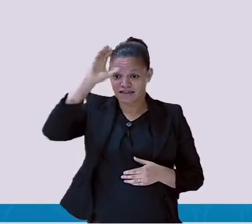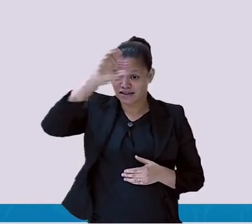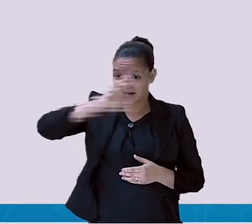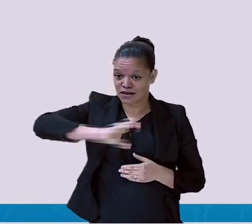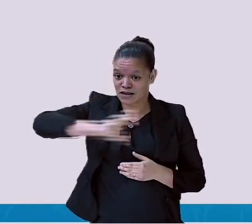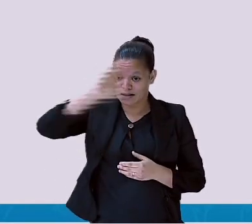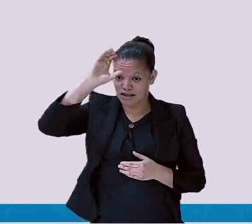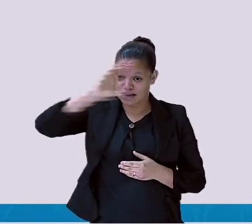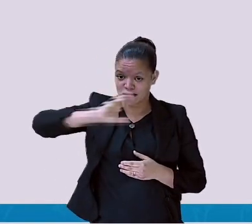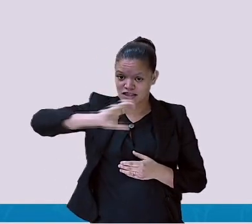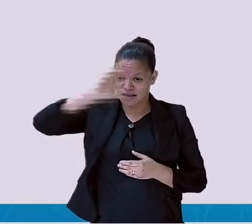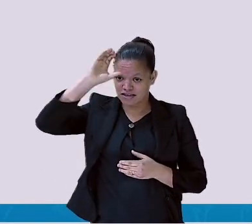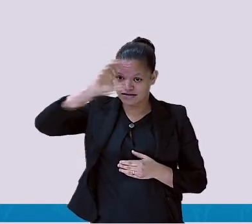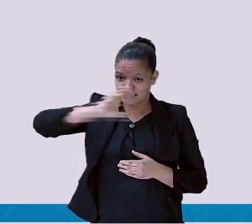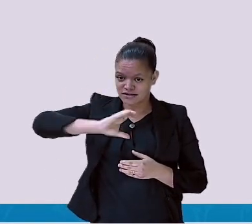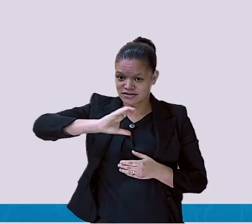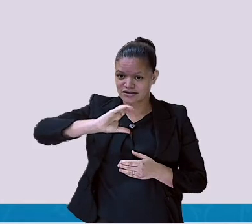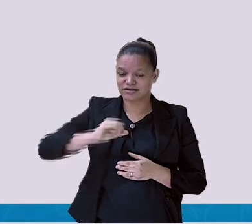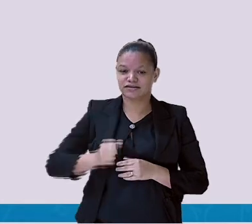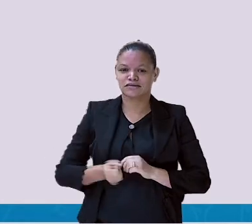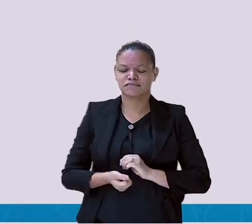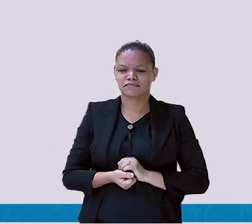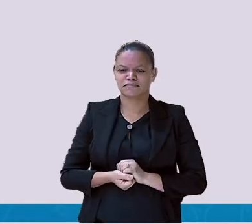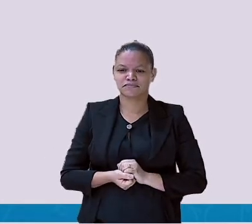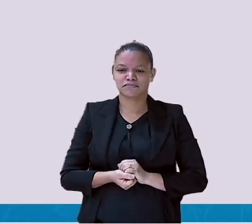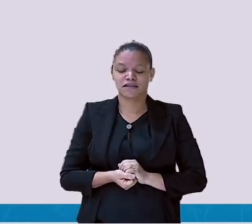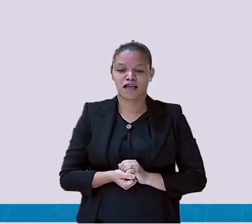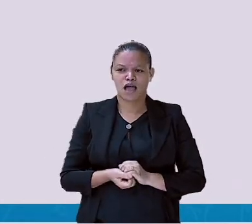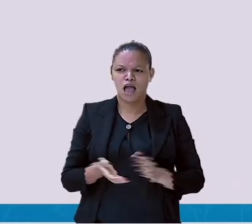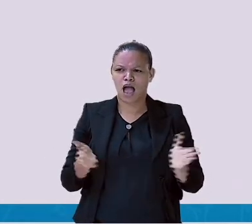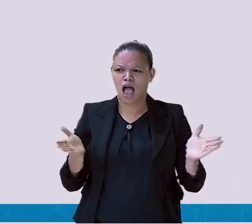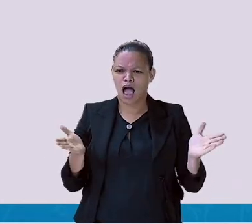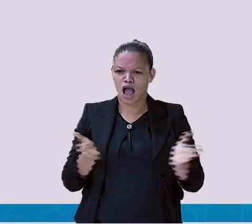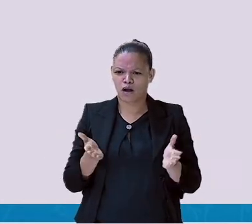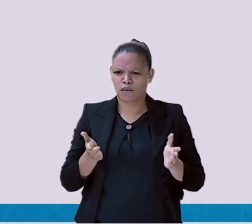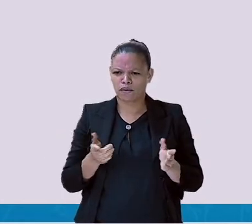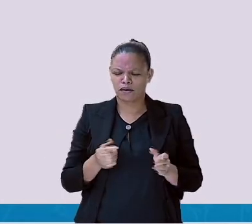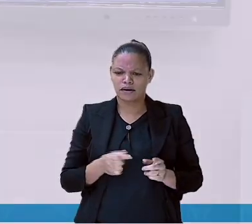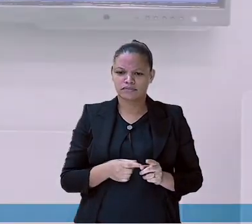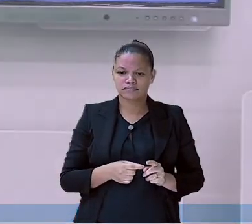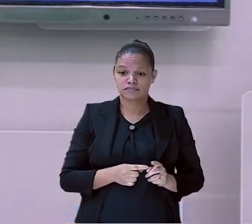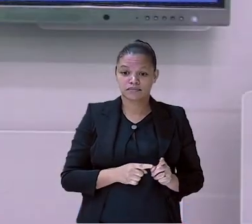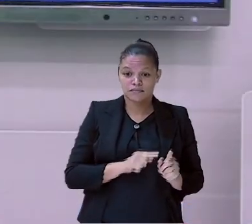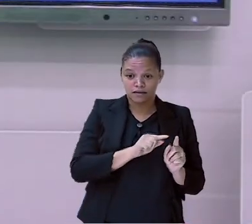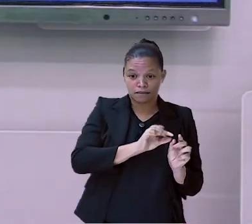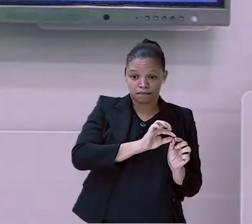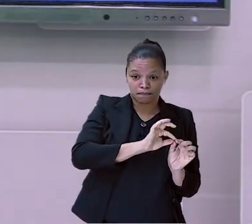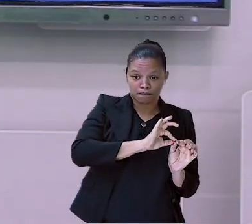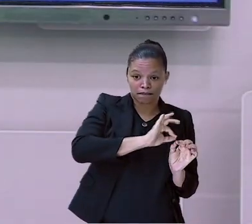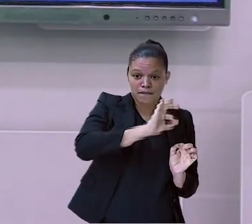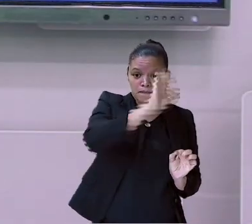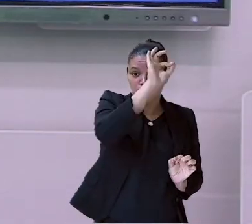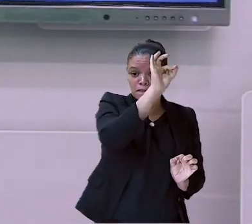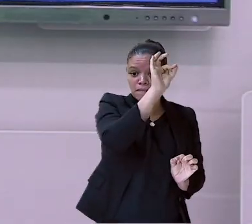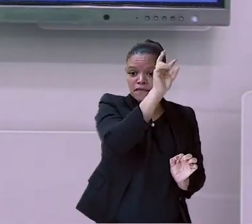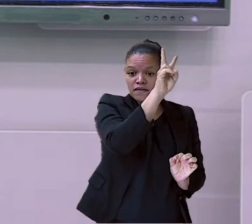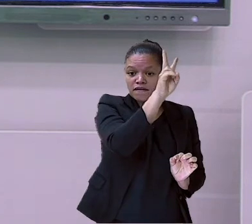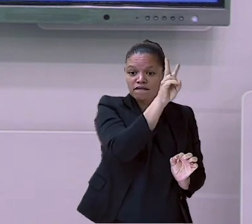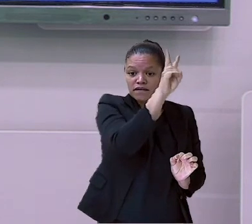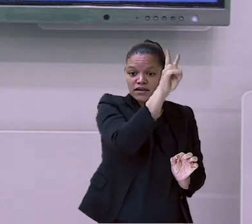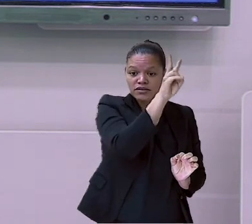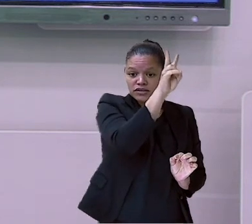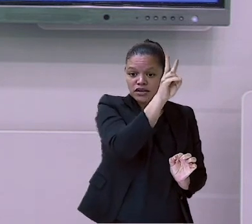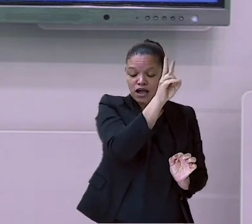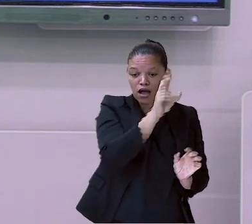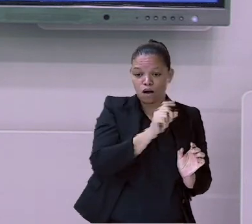Aí, aqui na vertical, aqui na vertical, nós temos os números. Na horizontal, nós